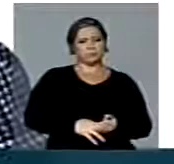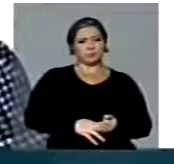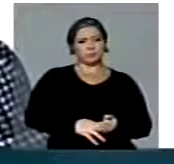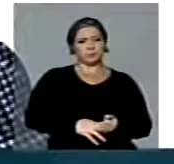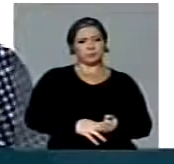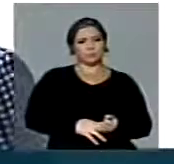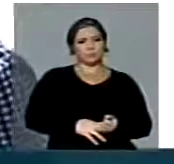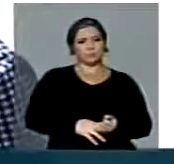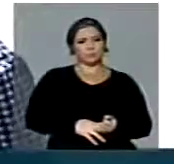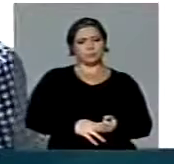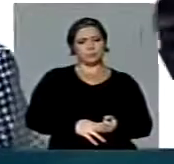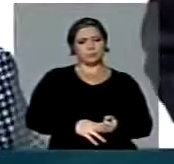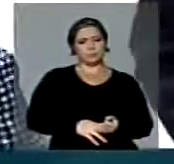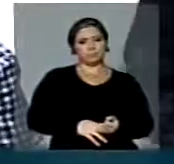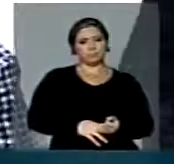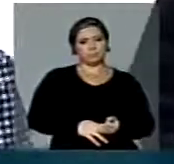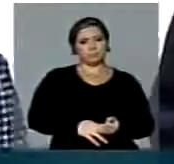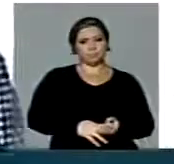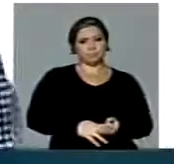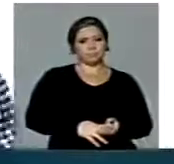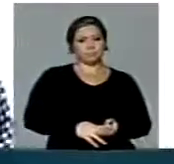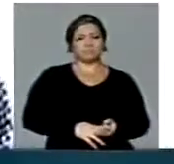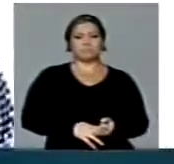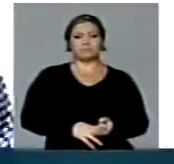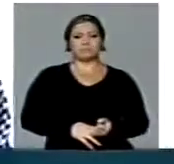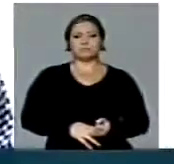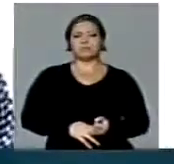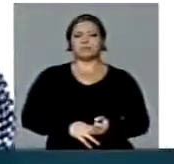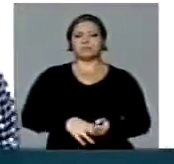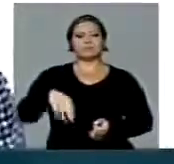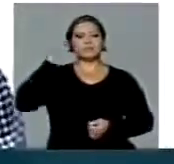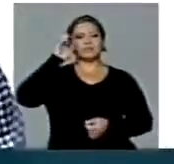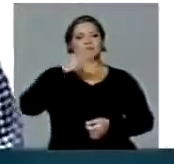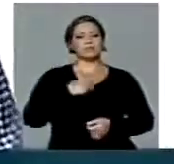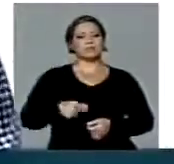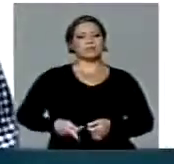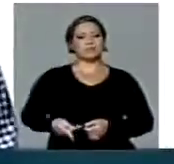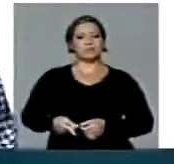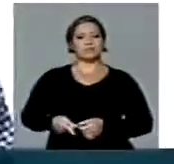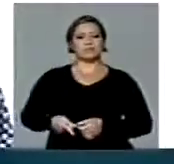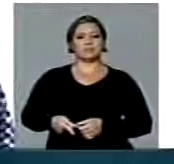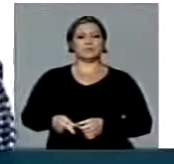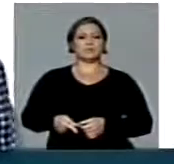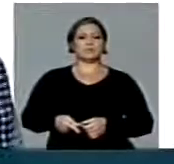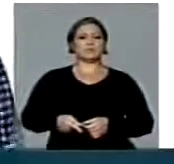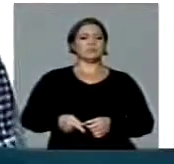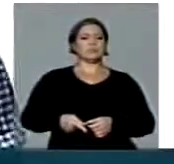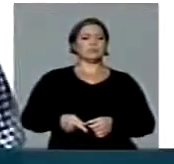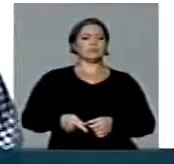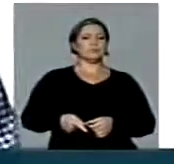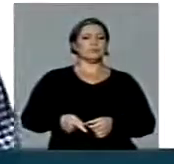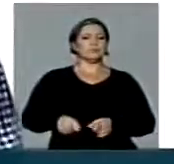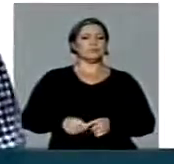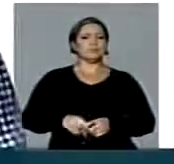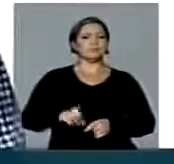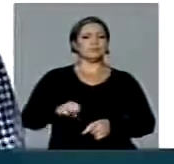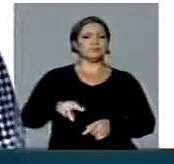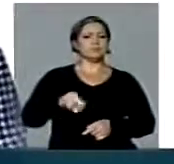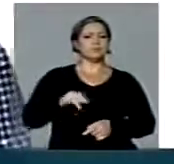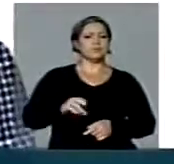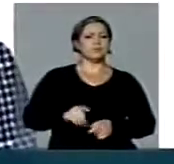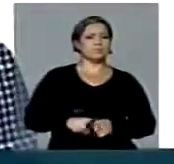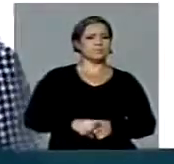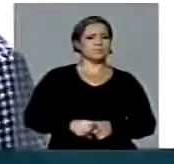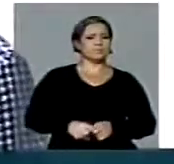Pois não, presidente. Por favor. Deputada. Senhor presidente, o estádio Milton de Souza Correia, o